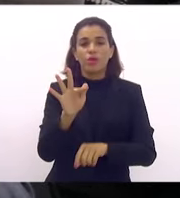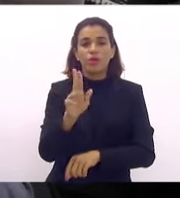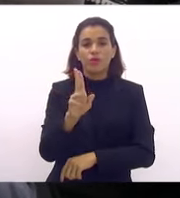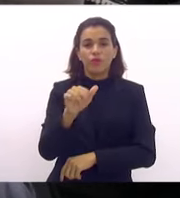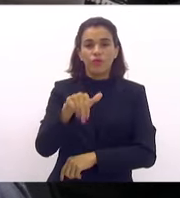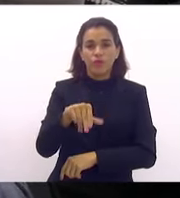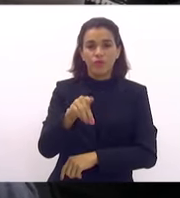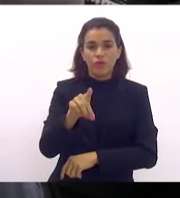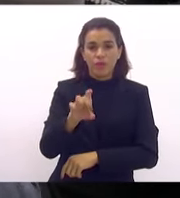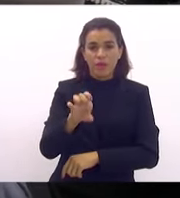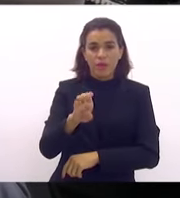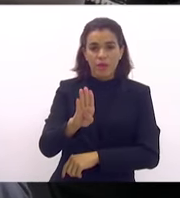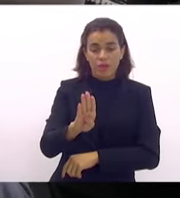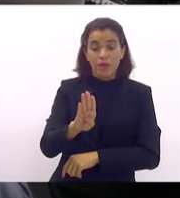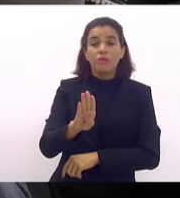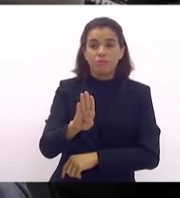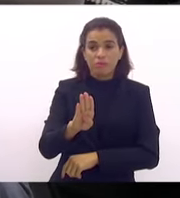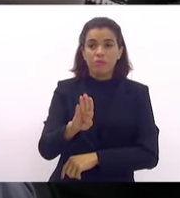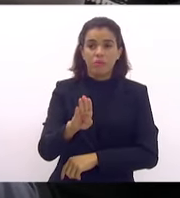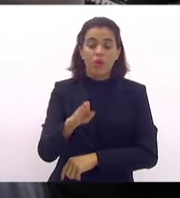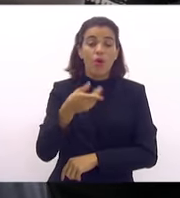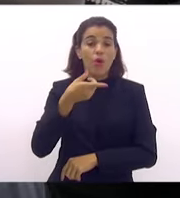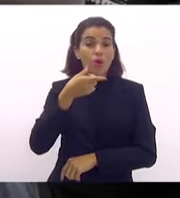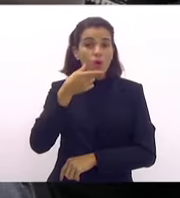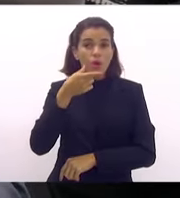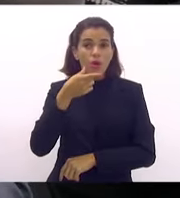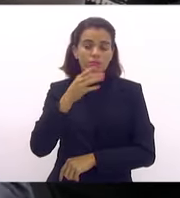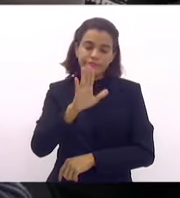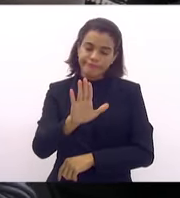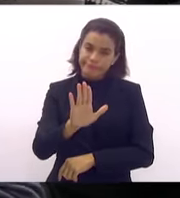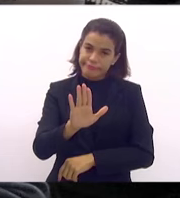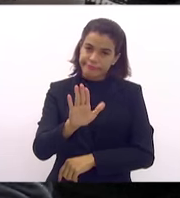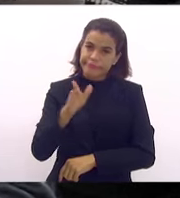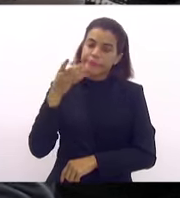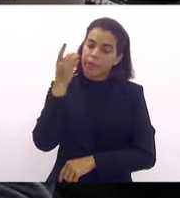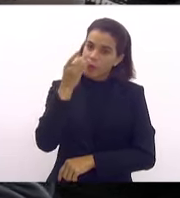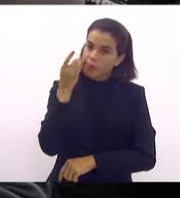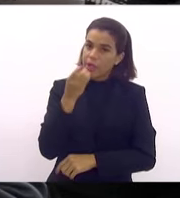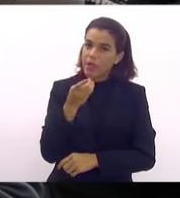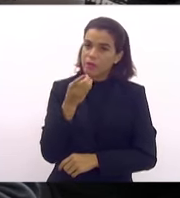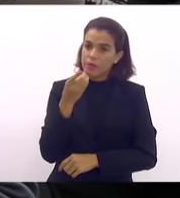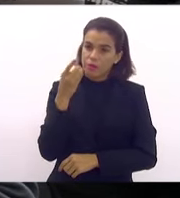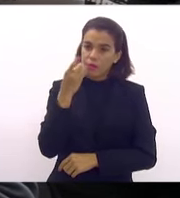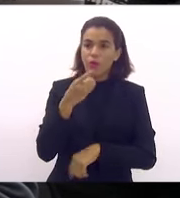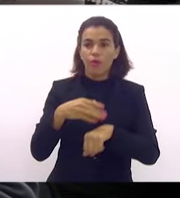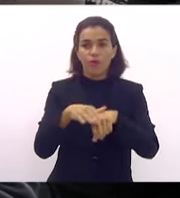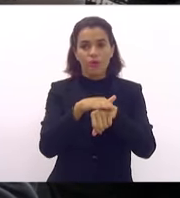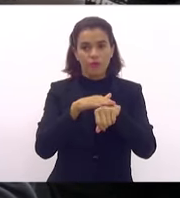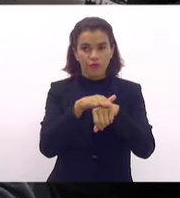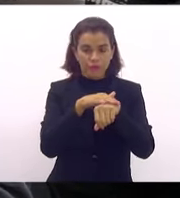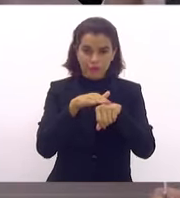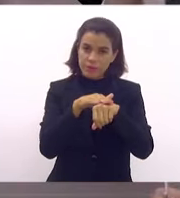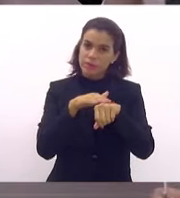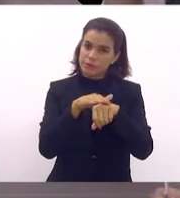ontem eu conversei com Vossa Excelência se mostrou atento. Deputado, só para conversar com Vossa Excelência, eu